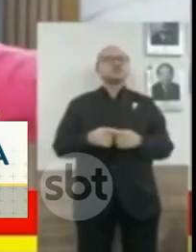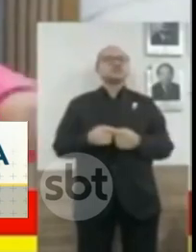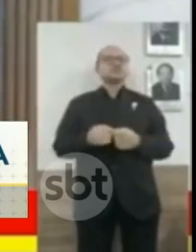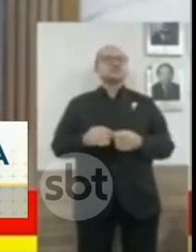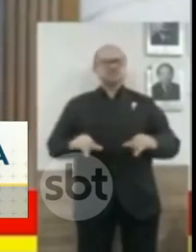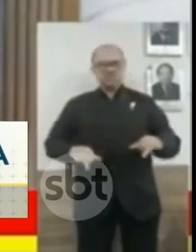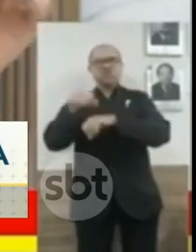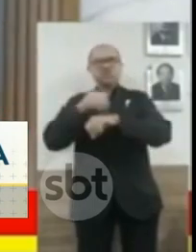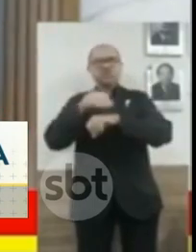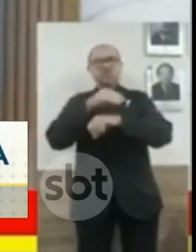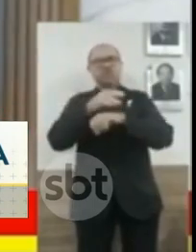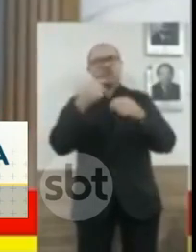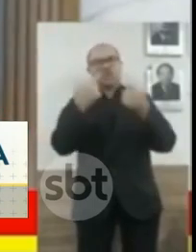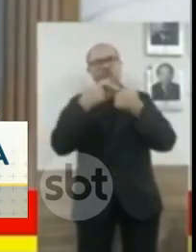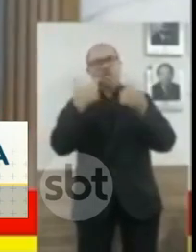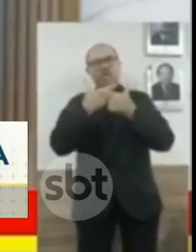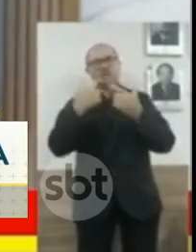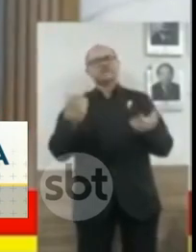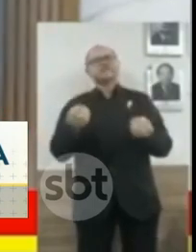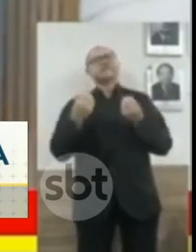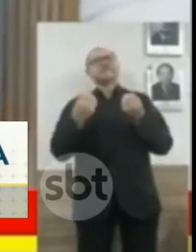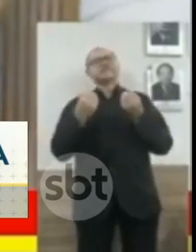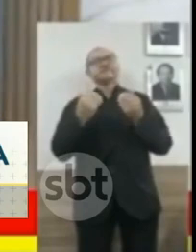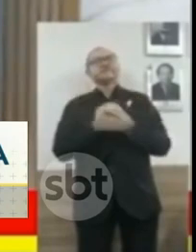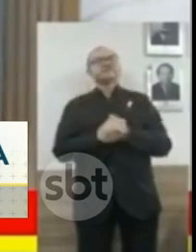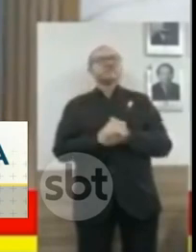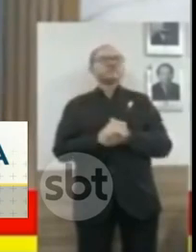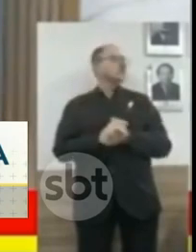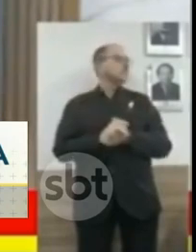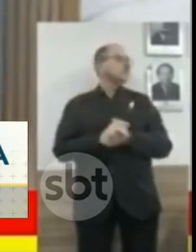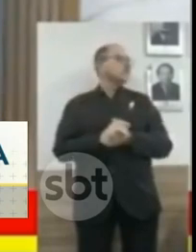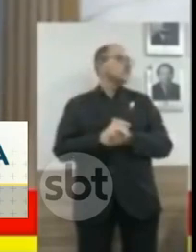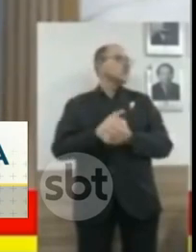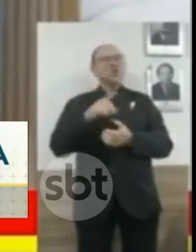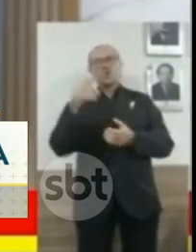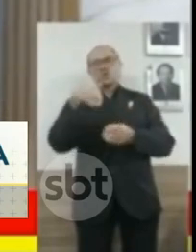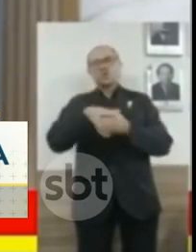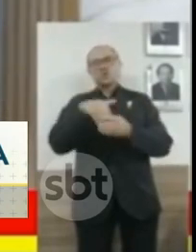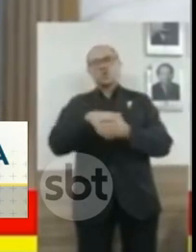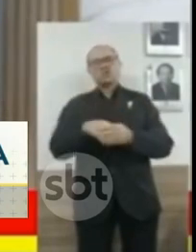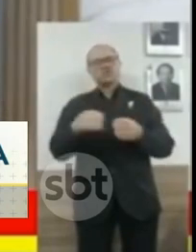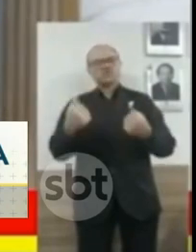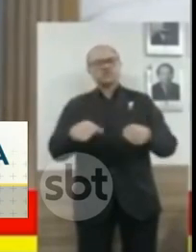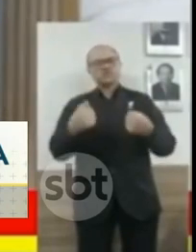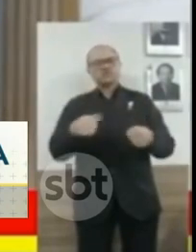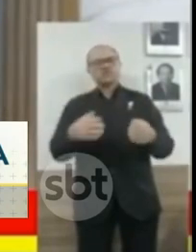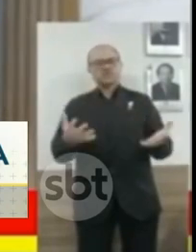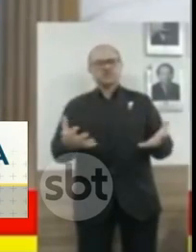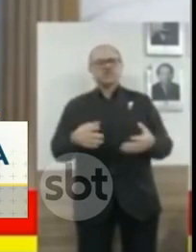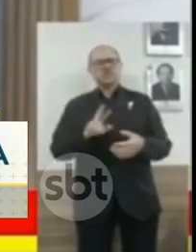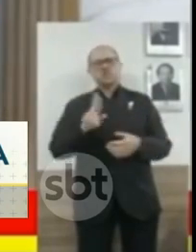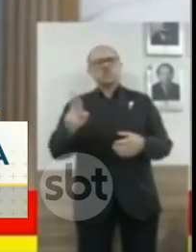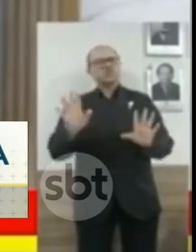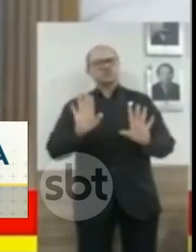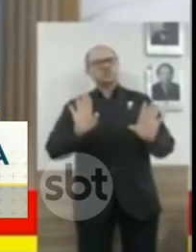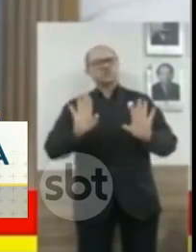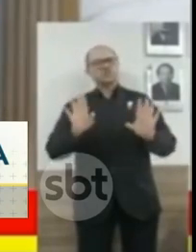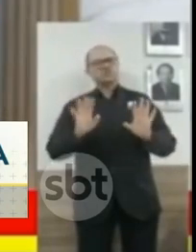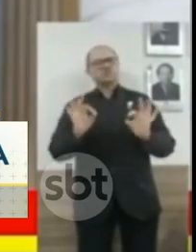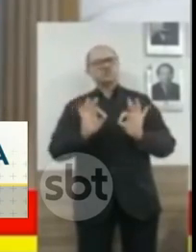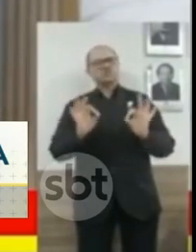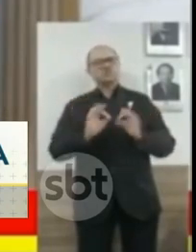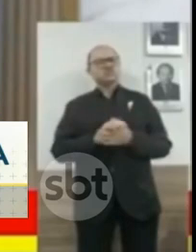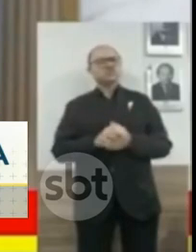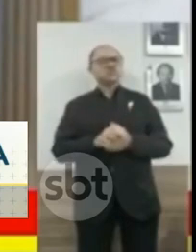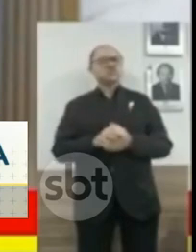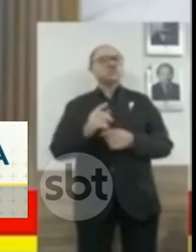para sofrer. Pois é, o presidente da Câmara de Vereadores chegou a repreendê-la durante essa fala dela, porém, ela não